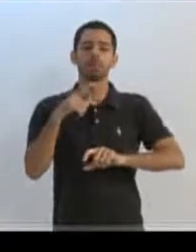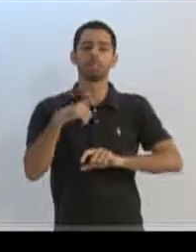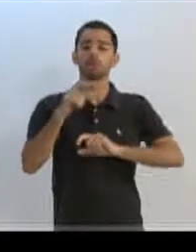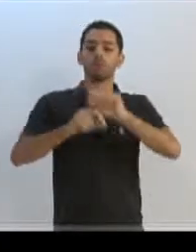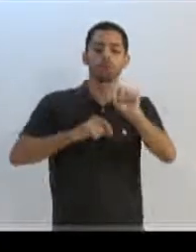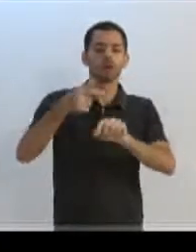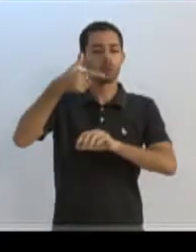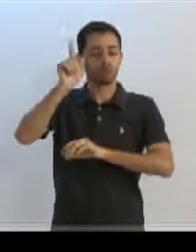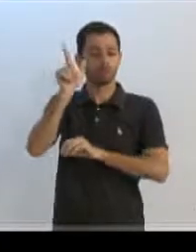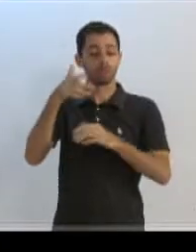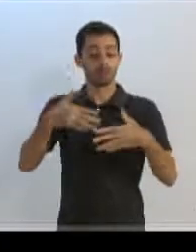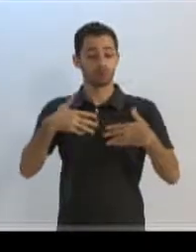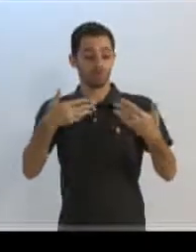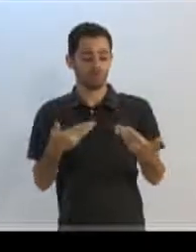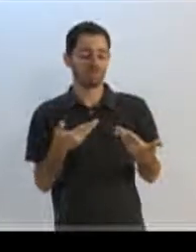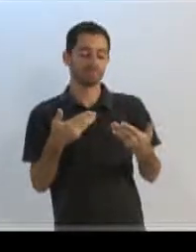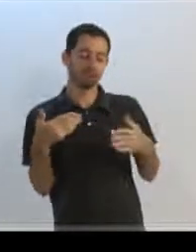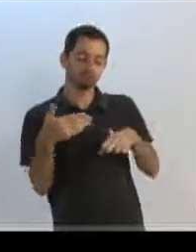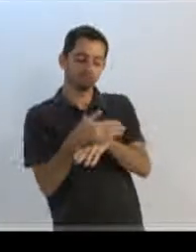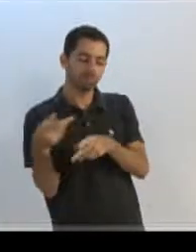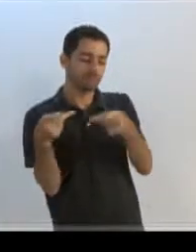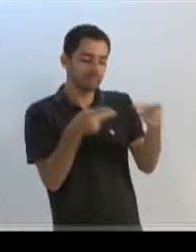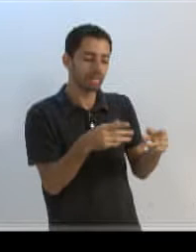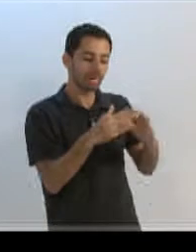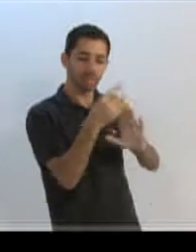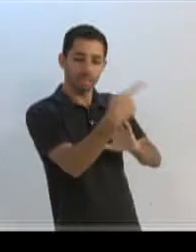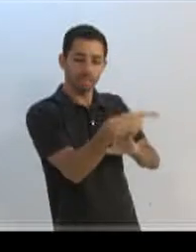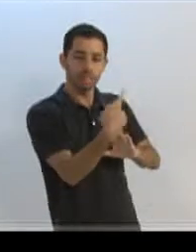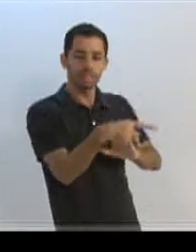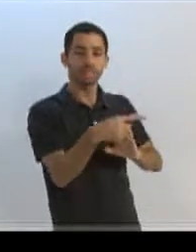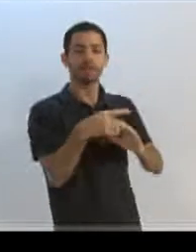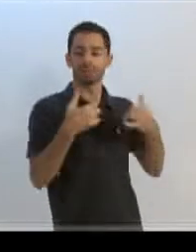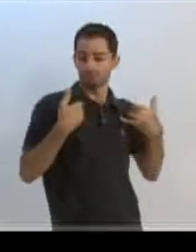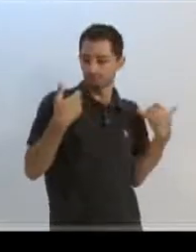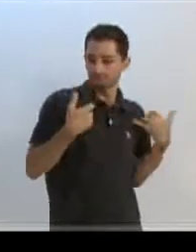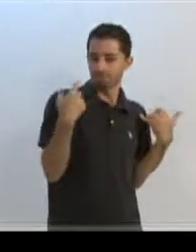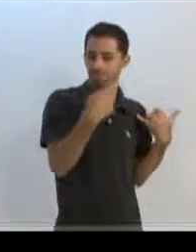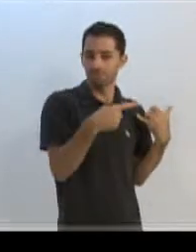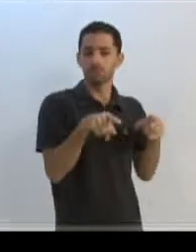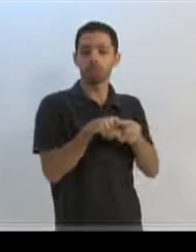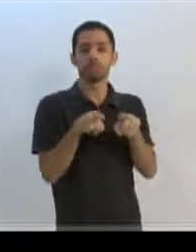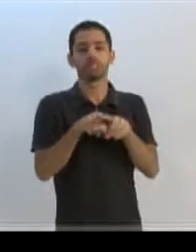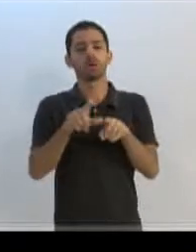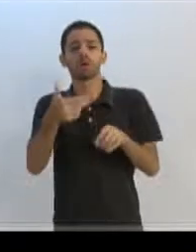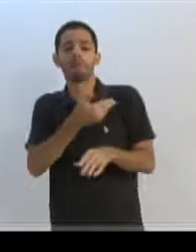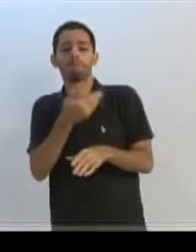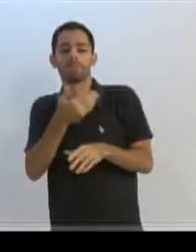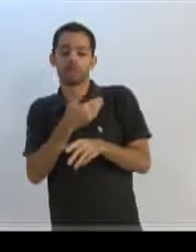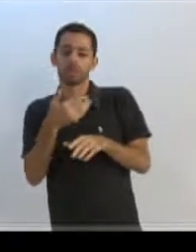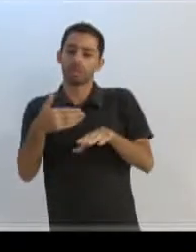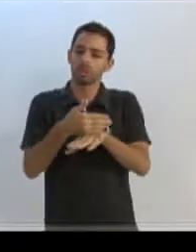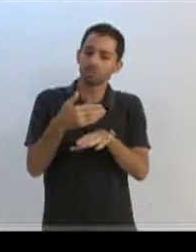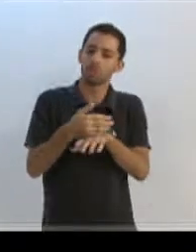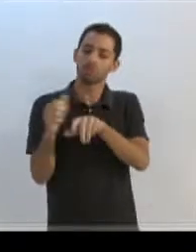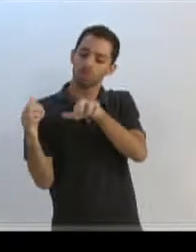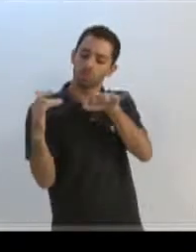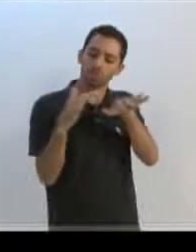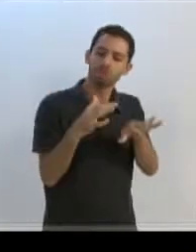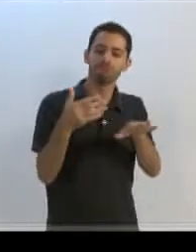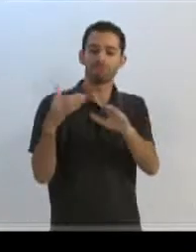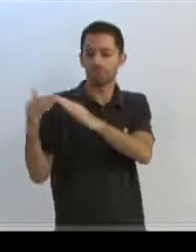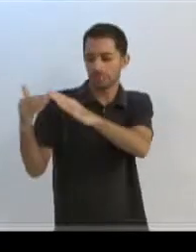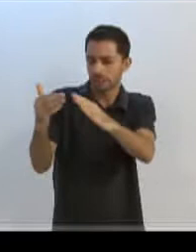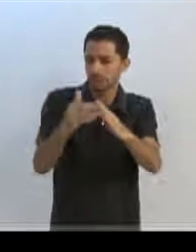noite fizemos a surpresa para ele em sua casa pela passagem do seu aniversário juntamente com alguns amigos familiares vizinhos